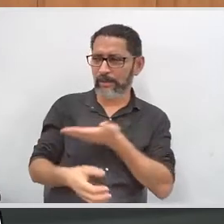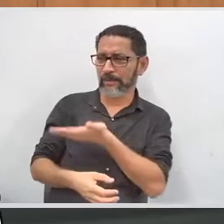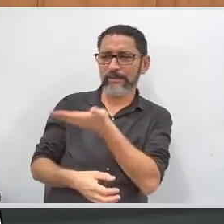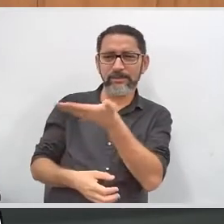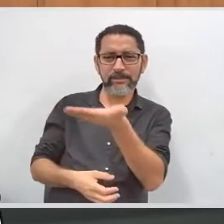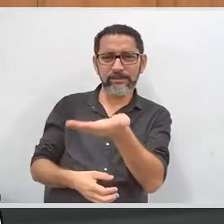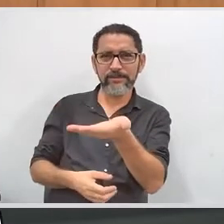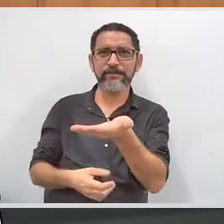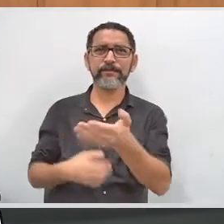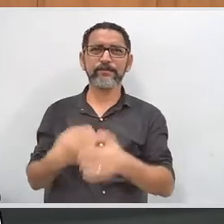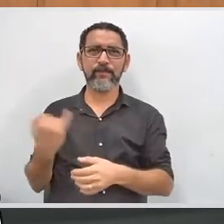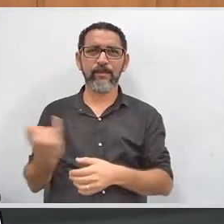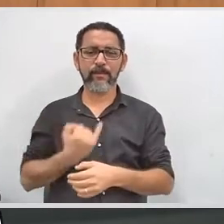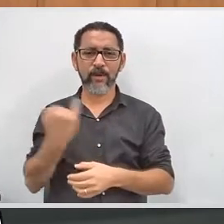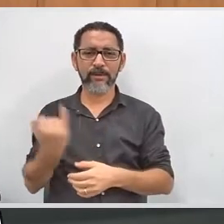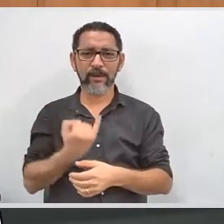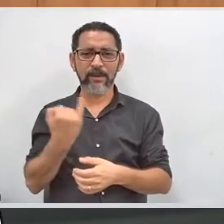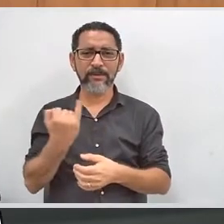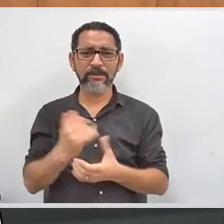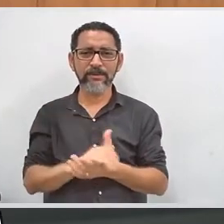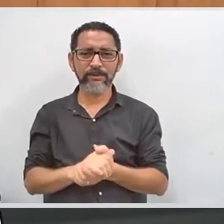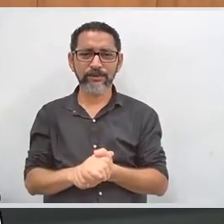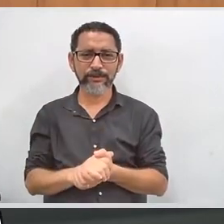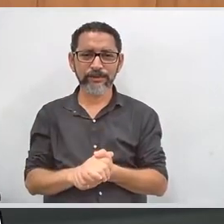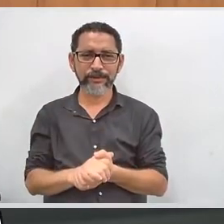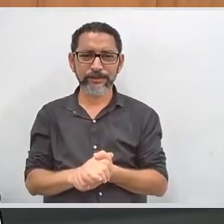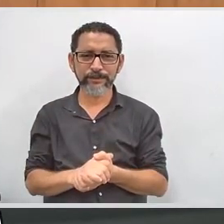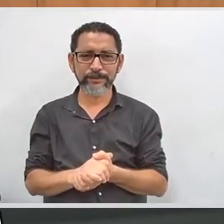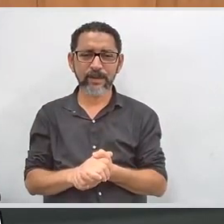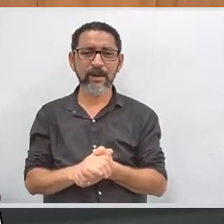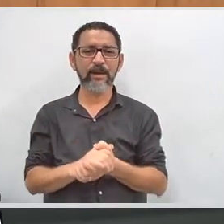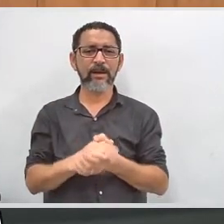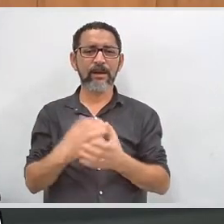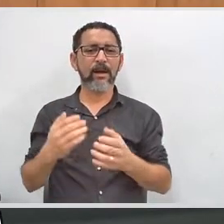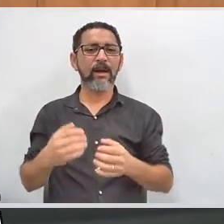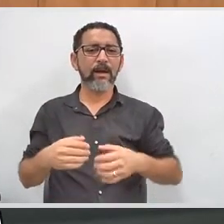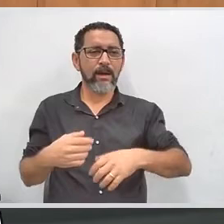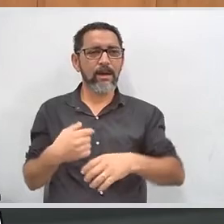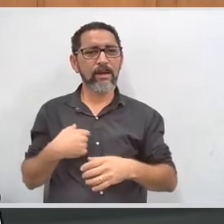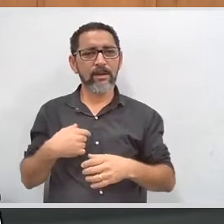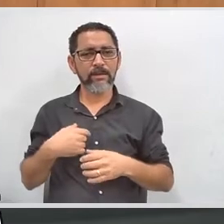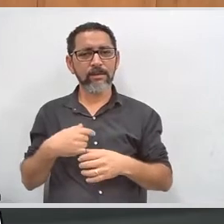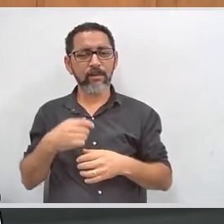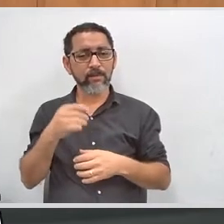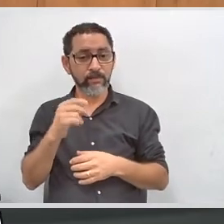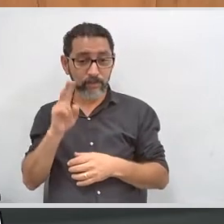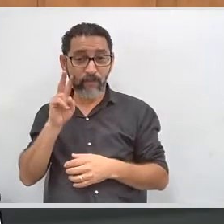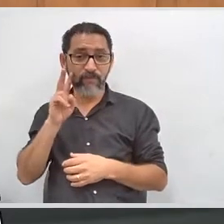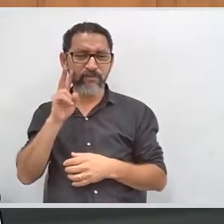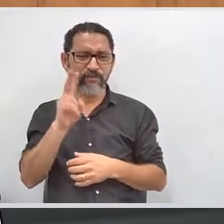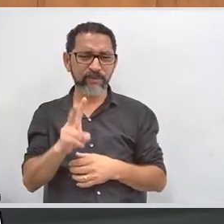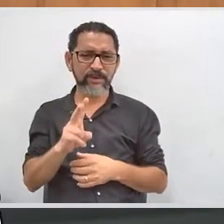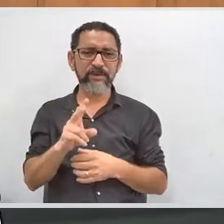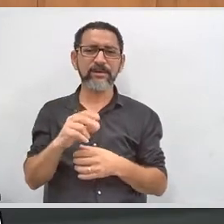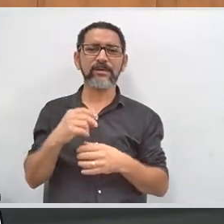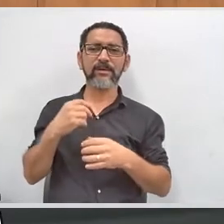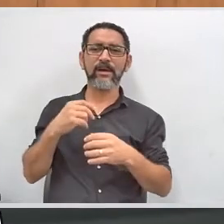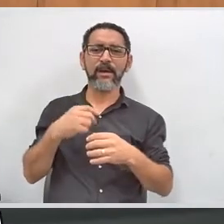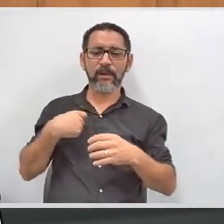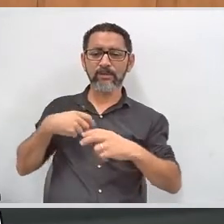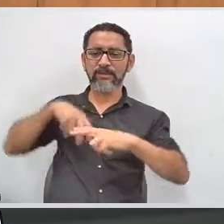visivelmente envolvida e entusiasmada com o trabalho. Quando foi revelada que estava aqui sentada, os